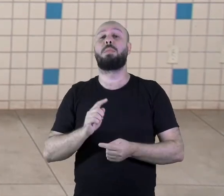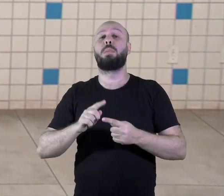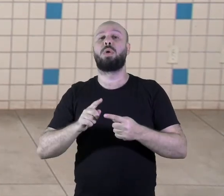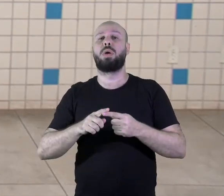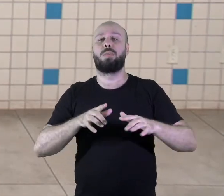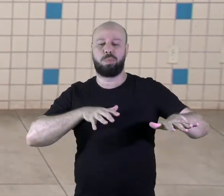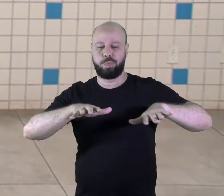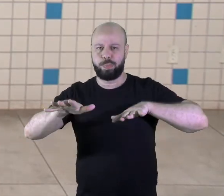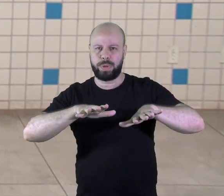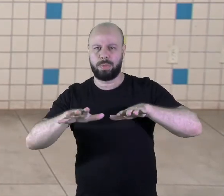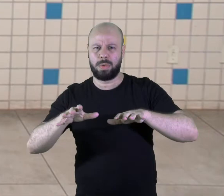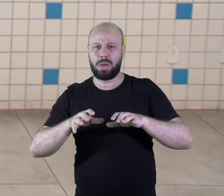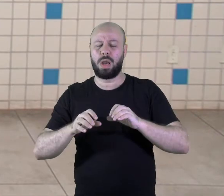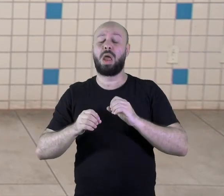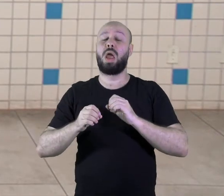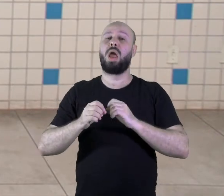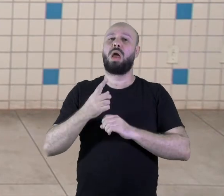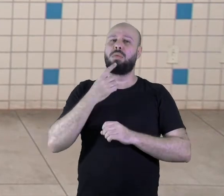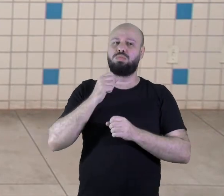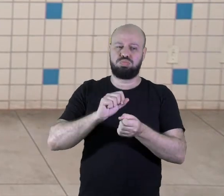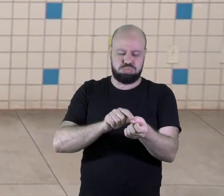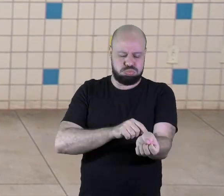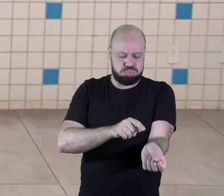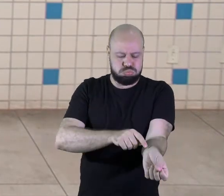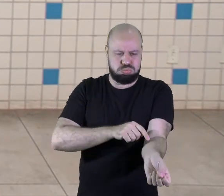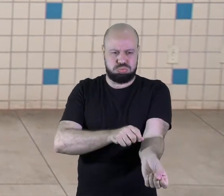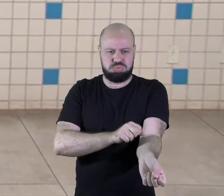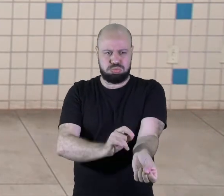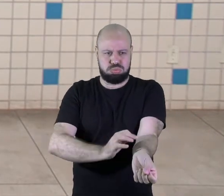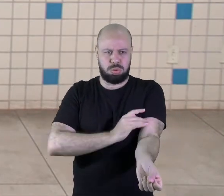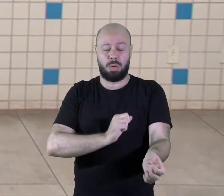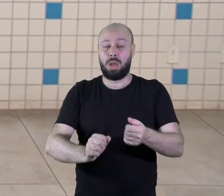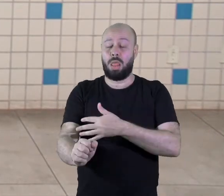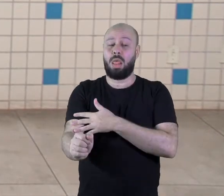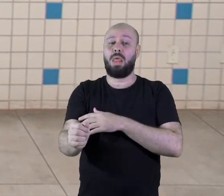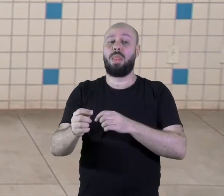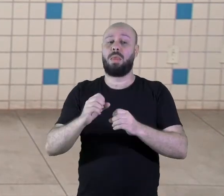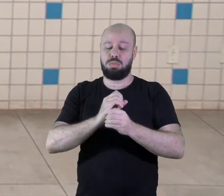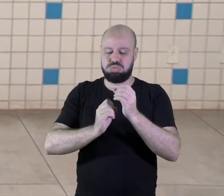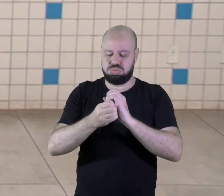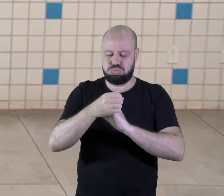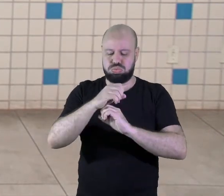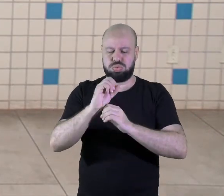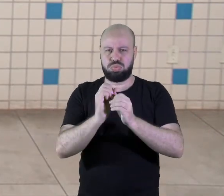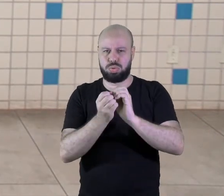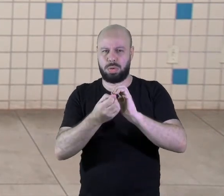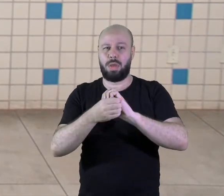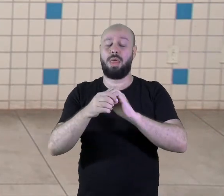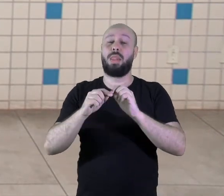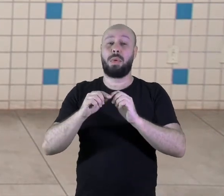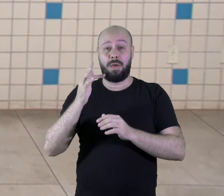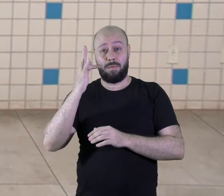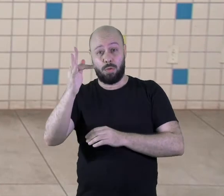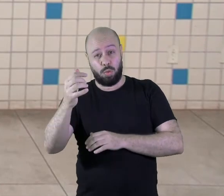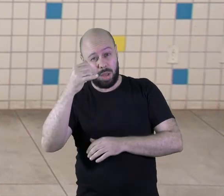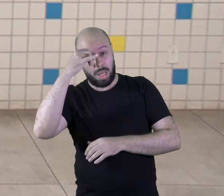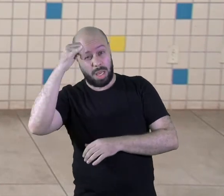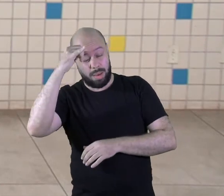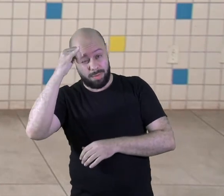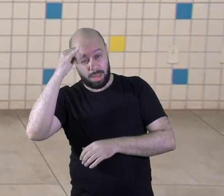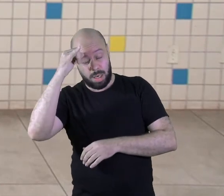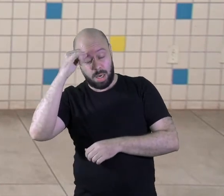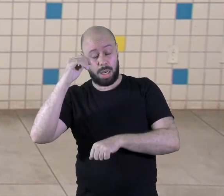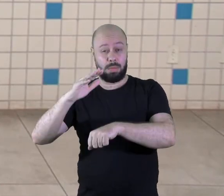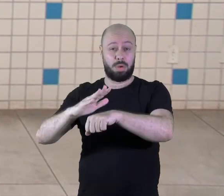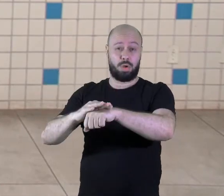além da parte sanguínea, a parte muscular. E vai evitar que depois, futuramente, vocês possam ter esses